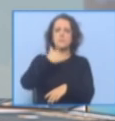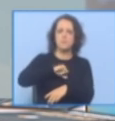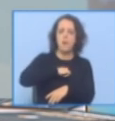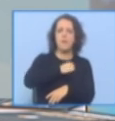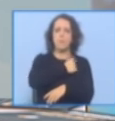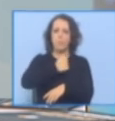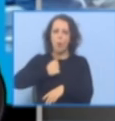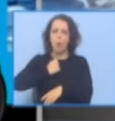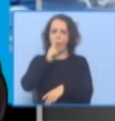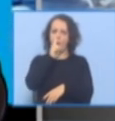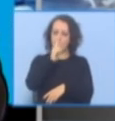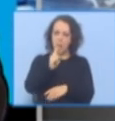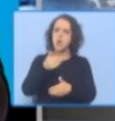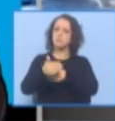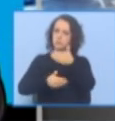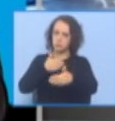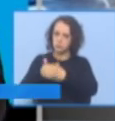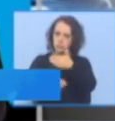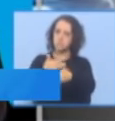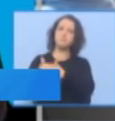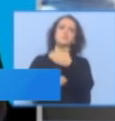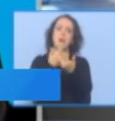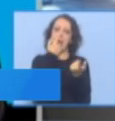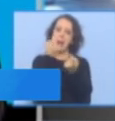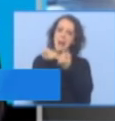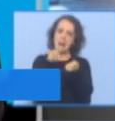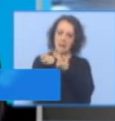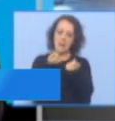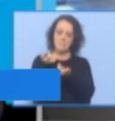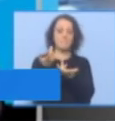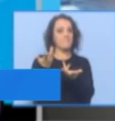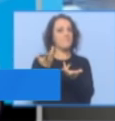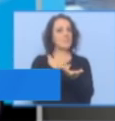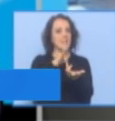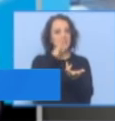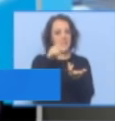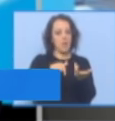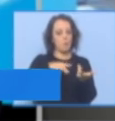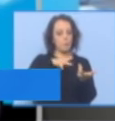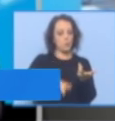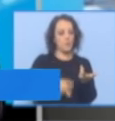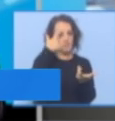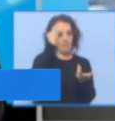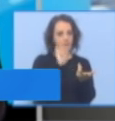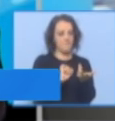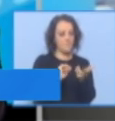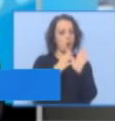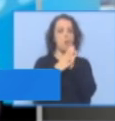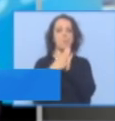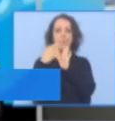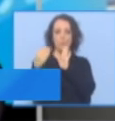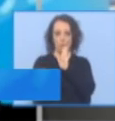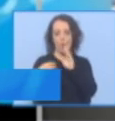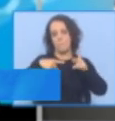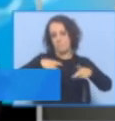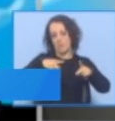na Alemanha estamos a dar passos para fazermos um dicionário semelhante, o que significa também uma exportação portuguesa, de uma ideia portuguesa, e um